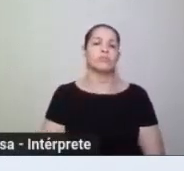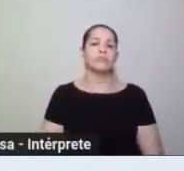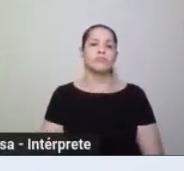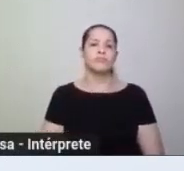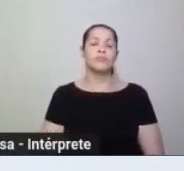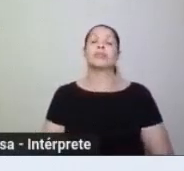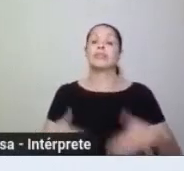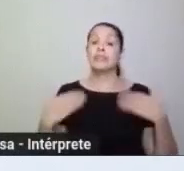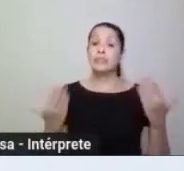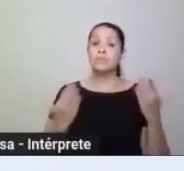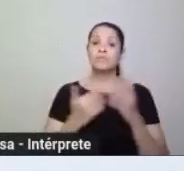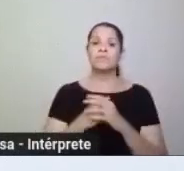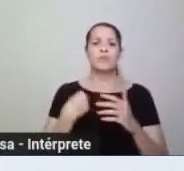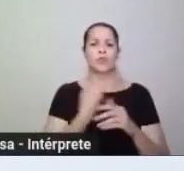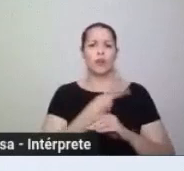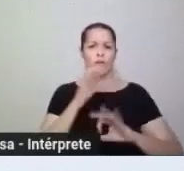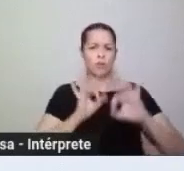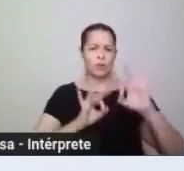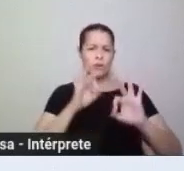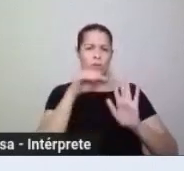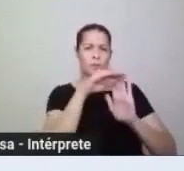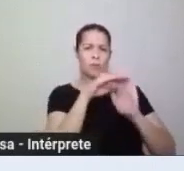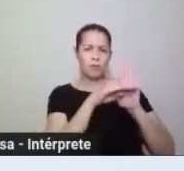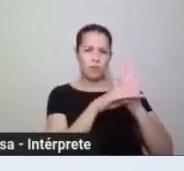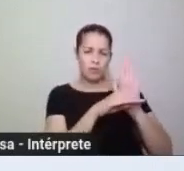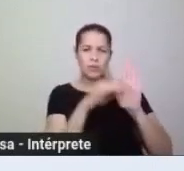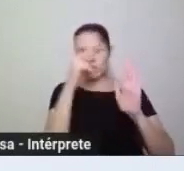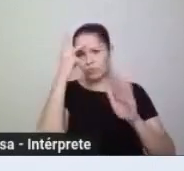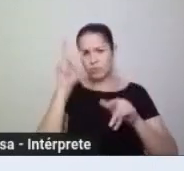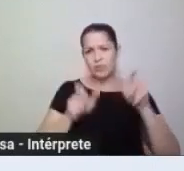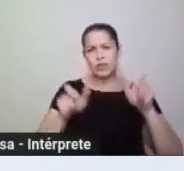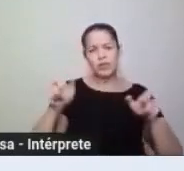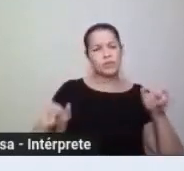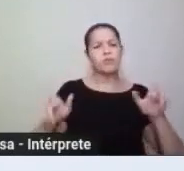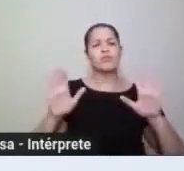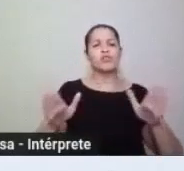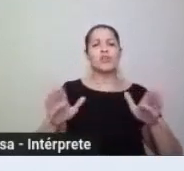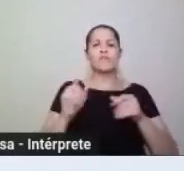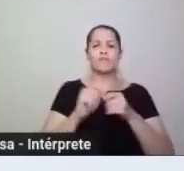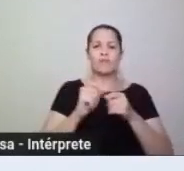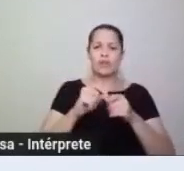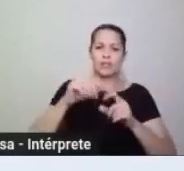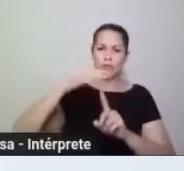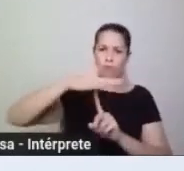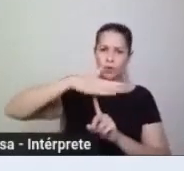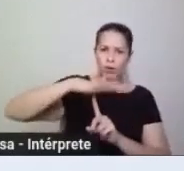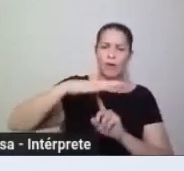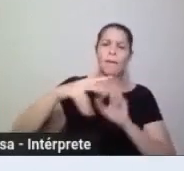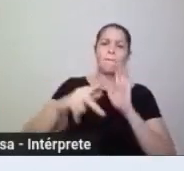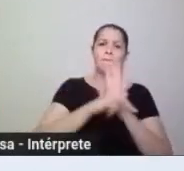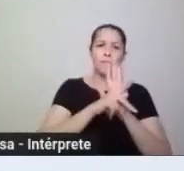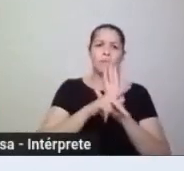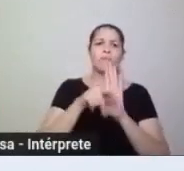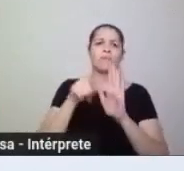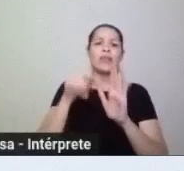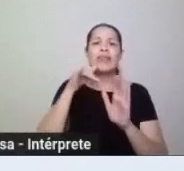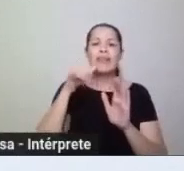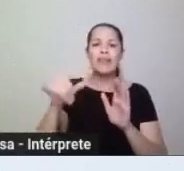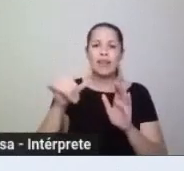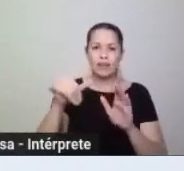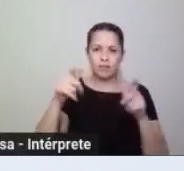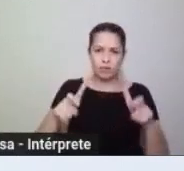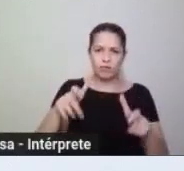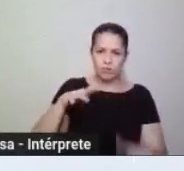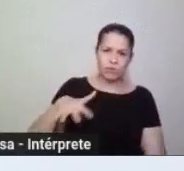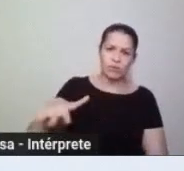gente programou com o pessoal que faz a lubrificação de motores, que é o pessoal da própria elétrica da planta.